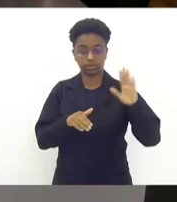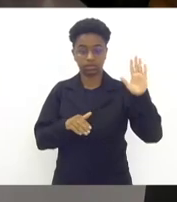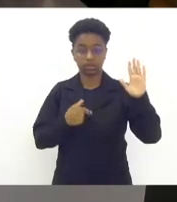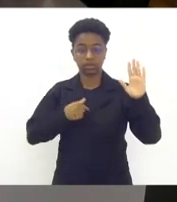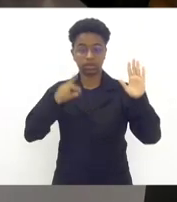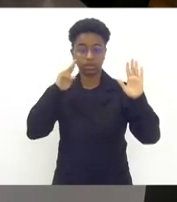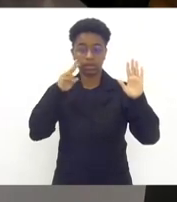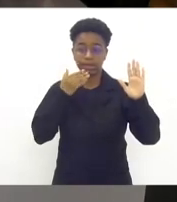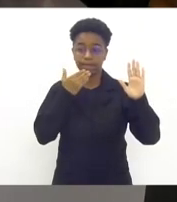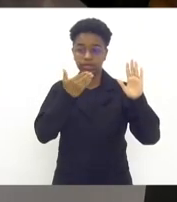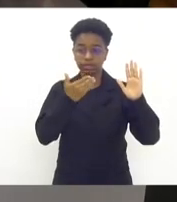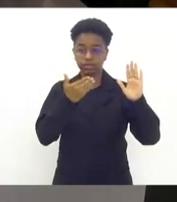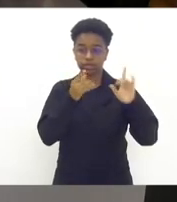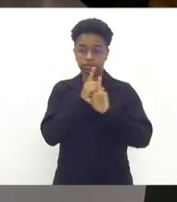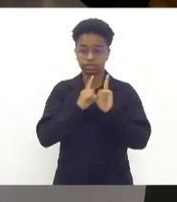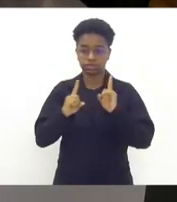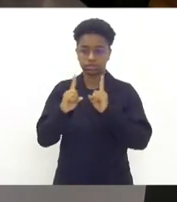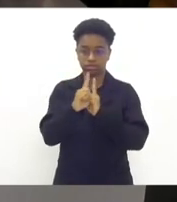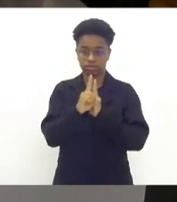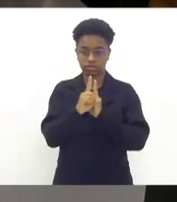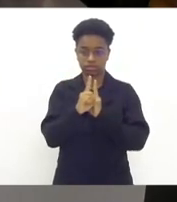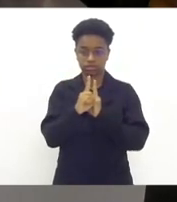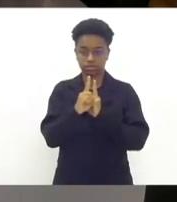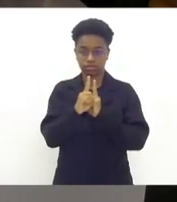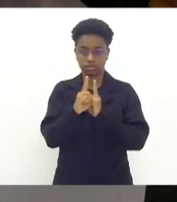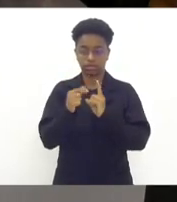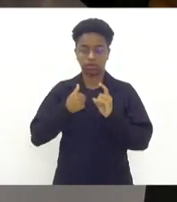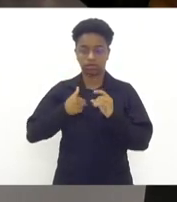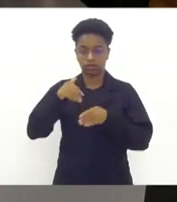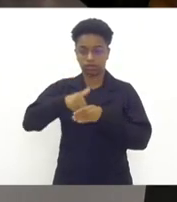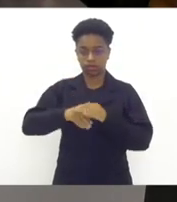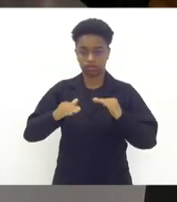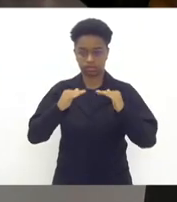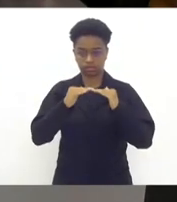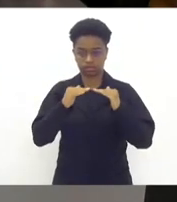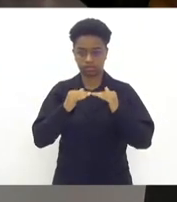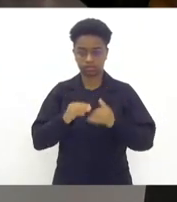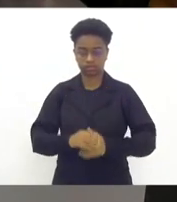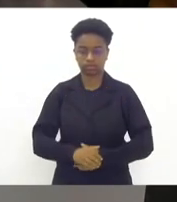que eu pedi questão de ordem, presidente. Voto favorável.